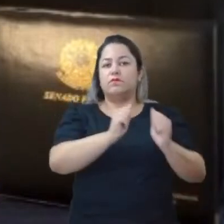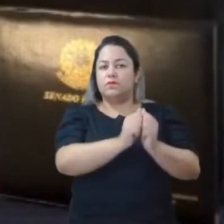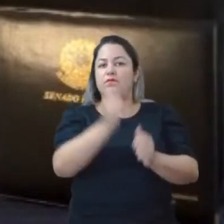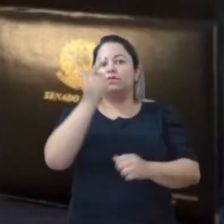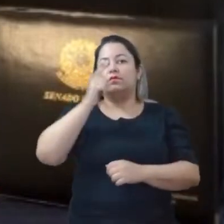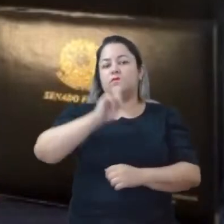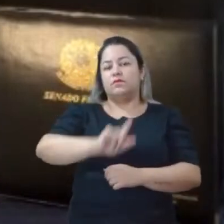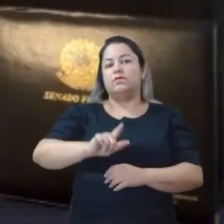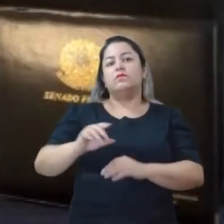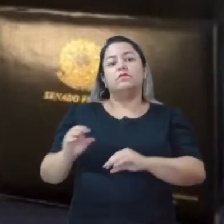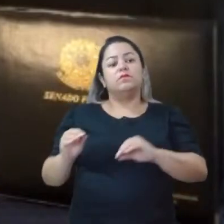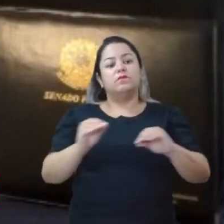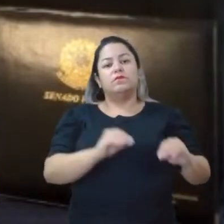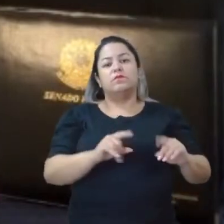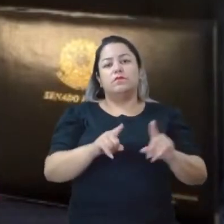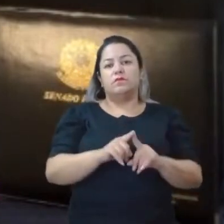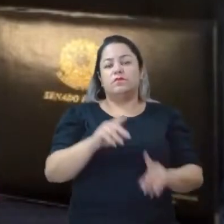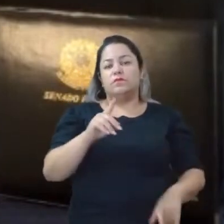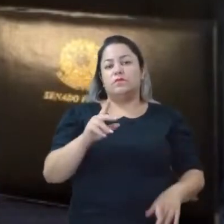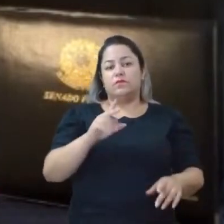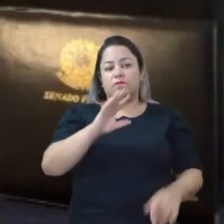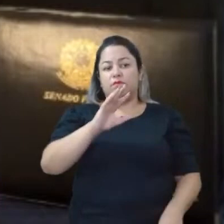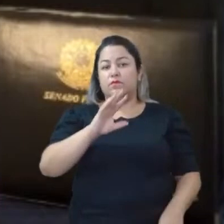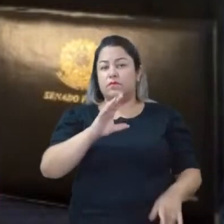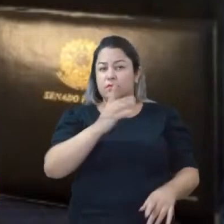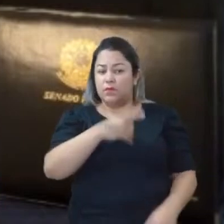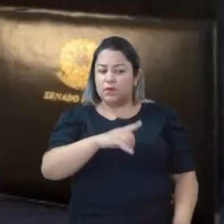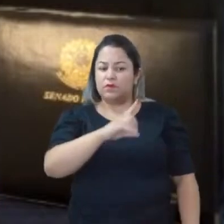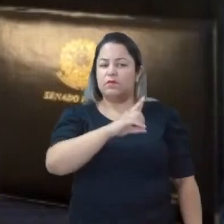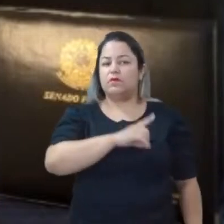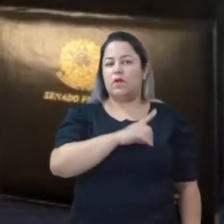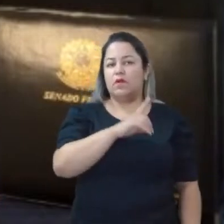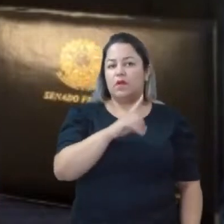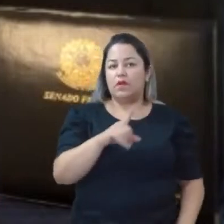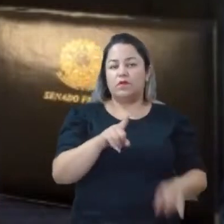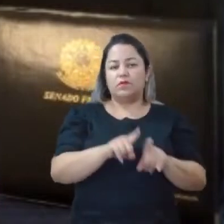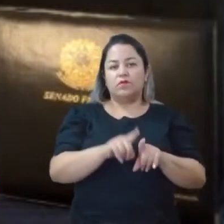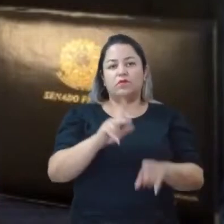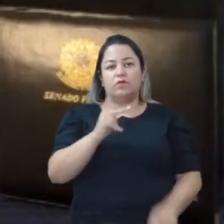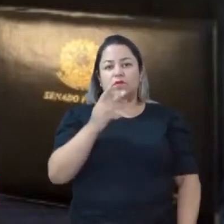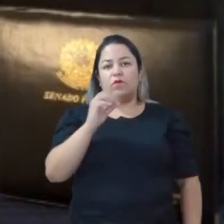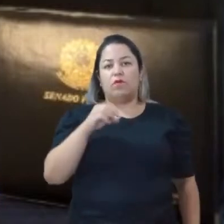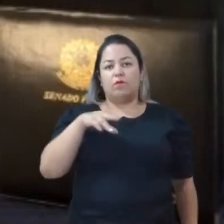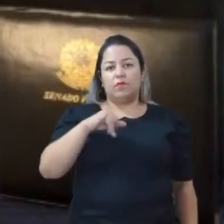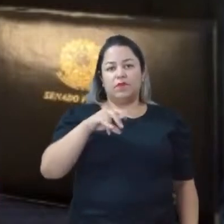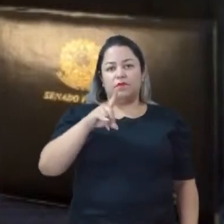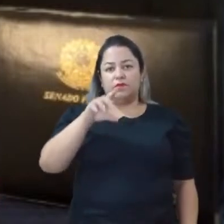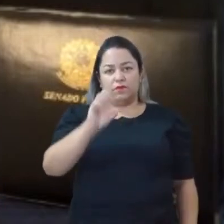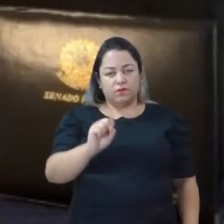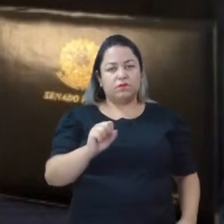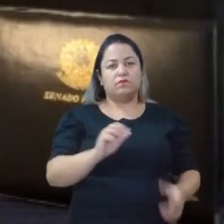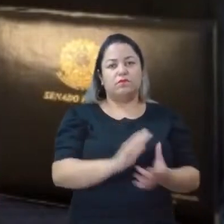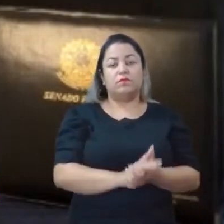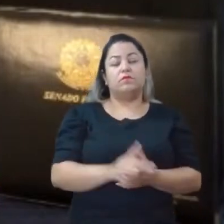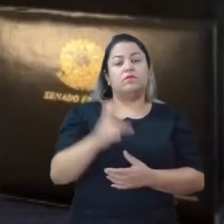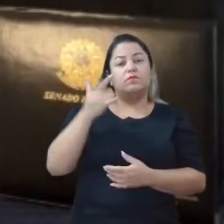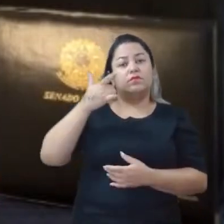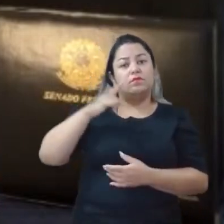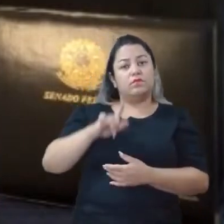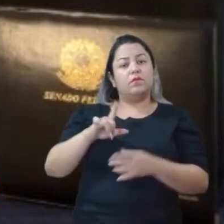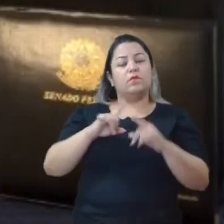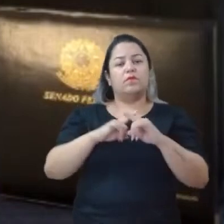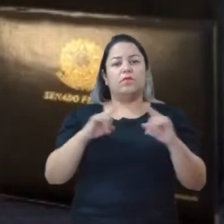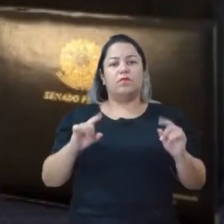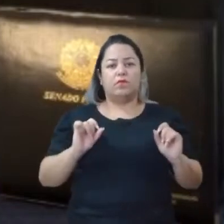conseguimos transferir o caso para a Delegacia de Homicídios. E a gente não conseguiu o flagrante,